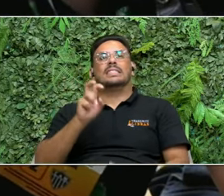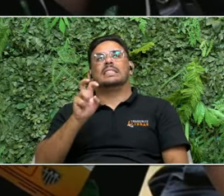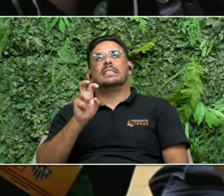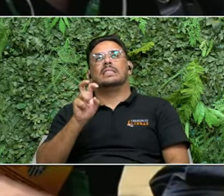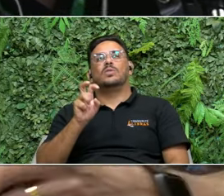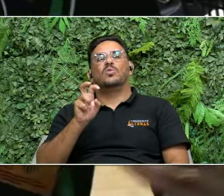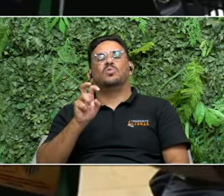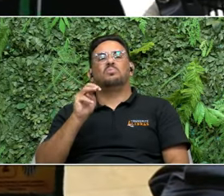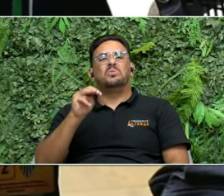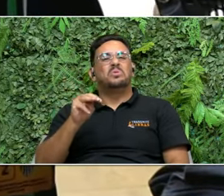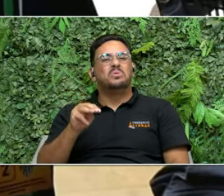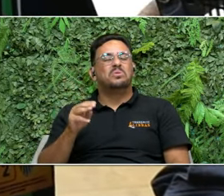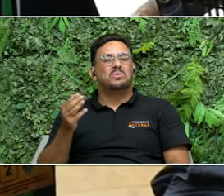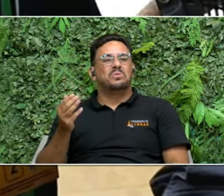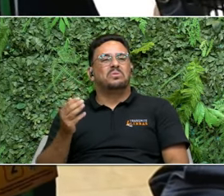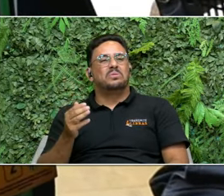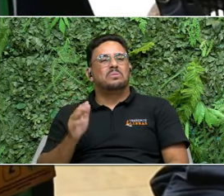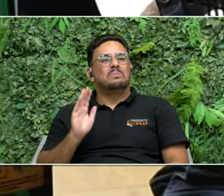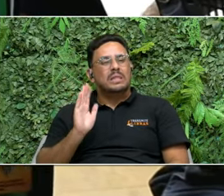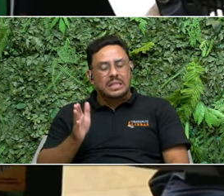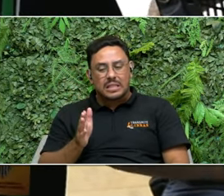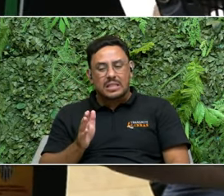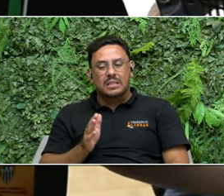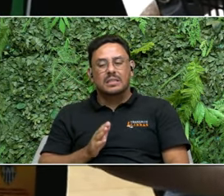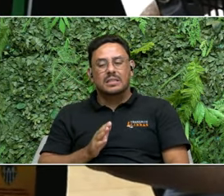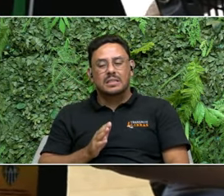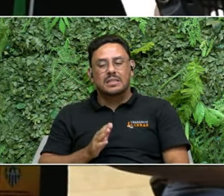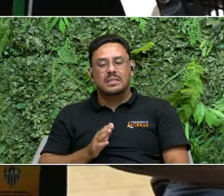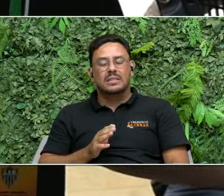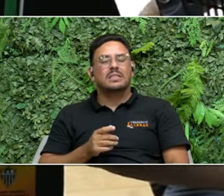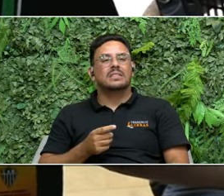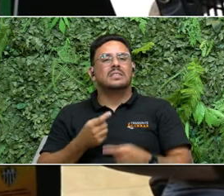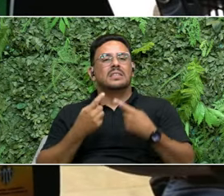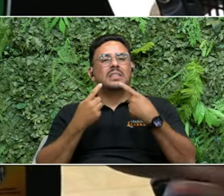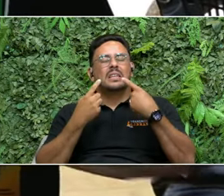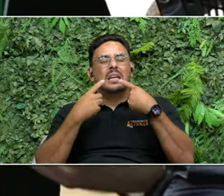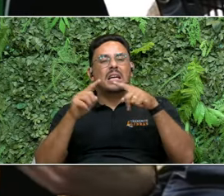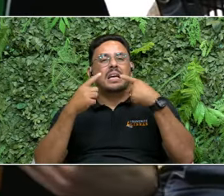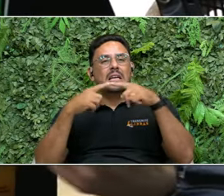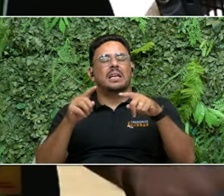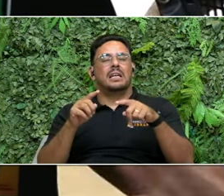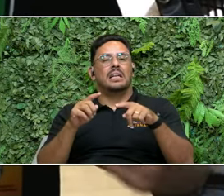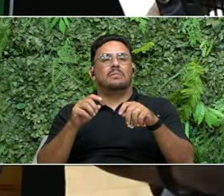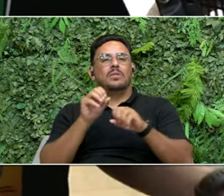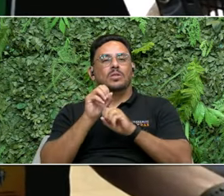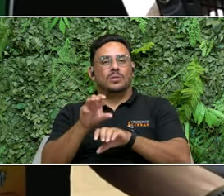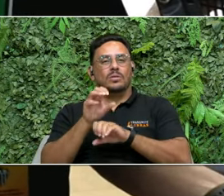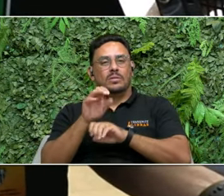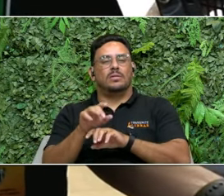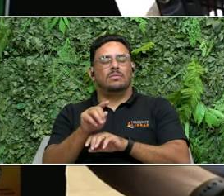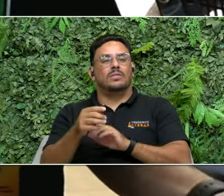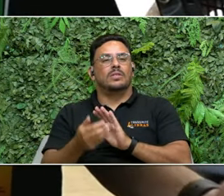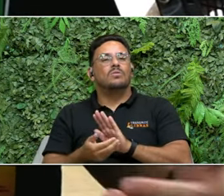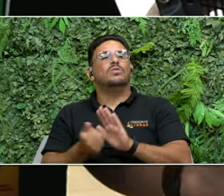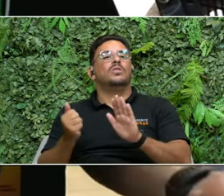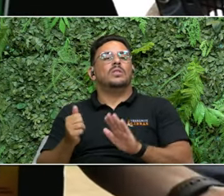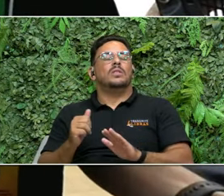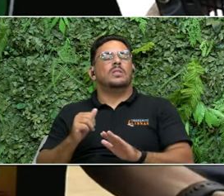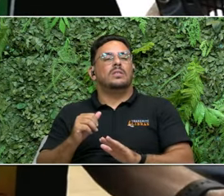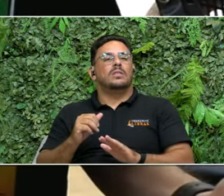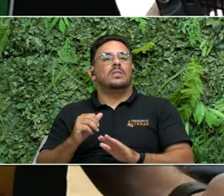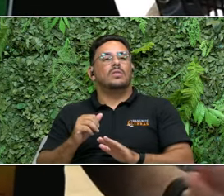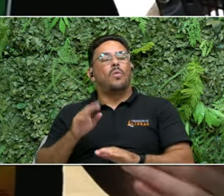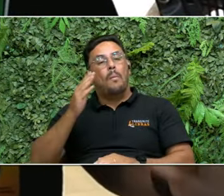cinco sei lá mas já é já tá cornetando o professor sim não mas você você não tira o craque isso aí não é o